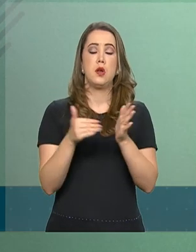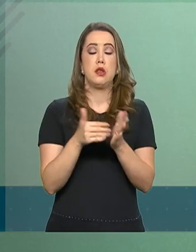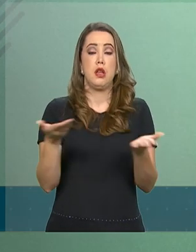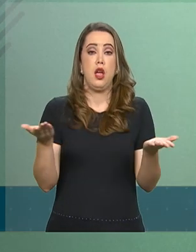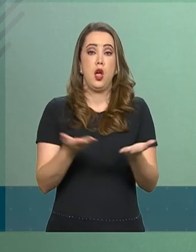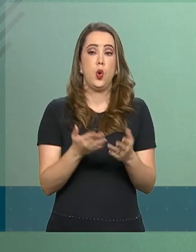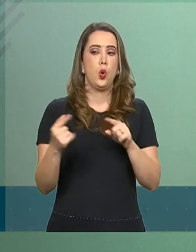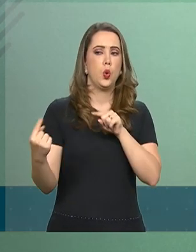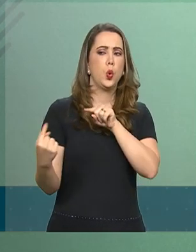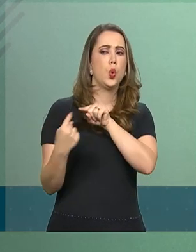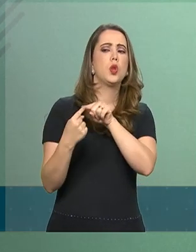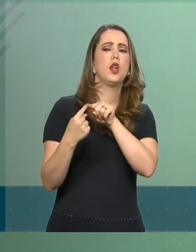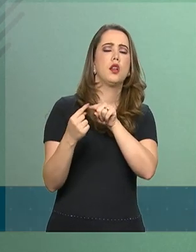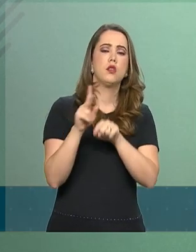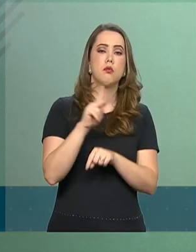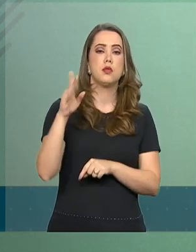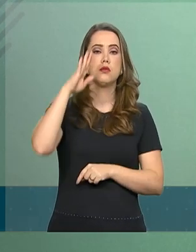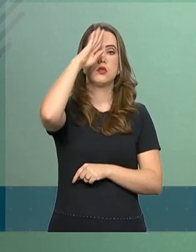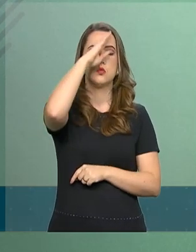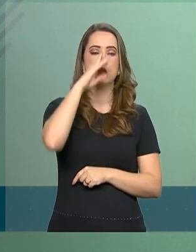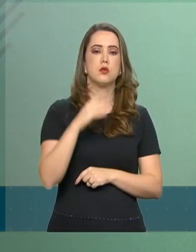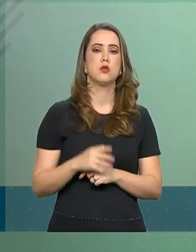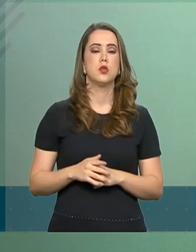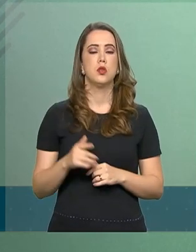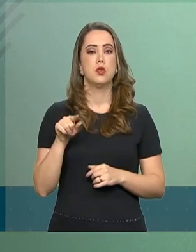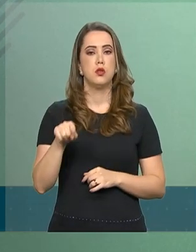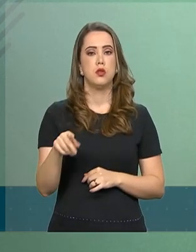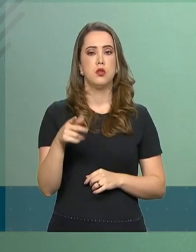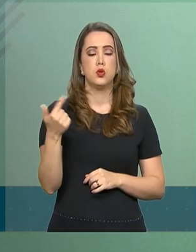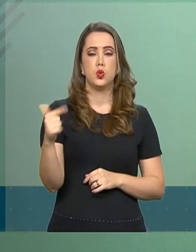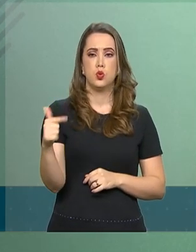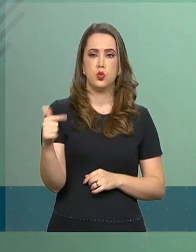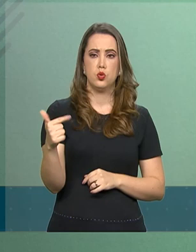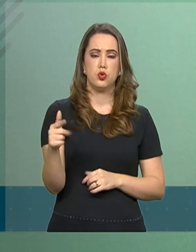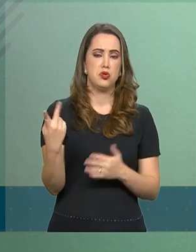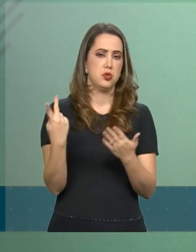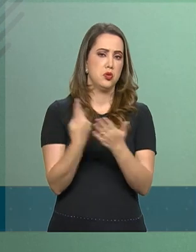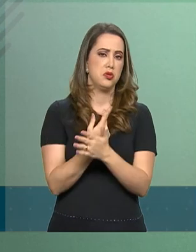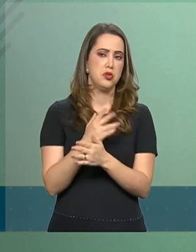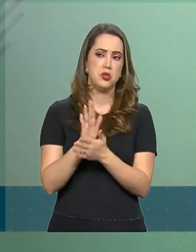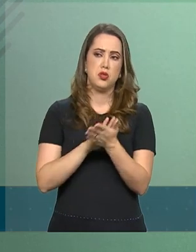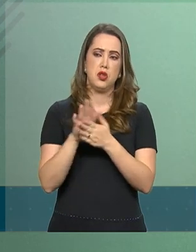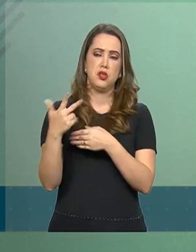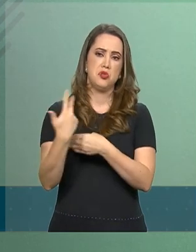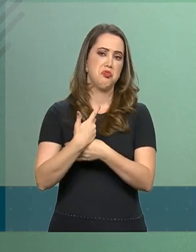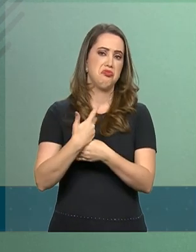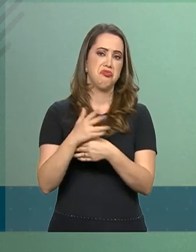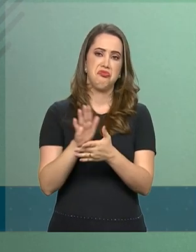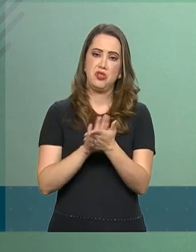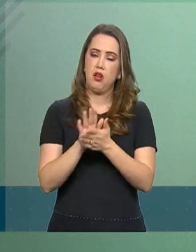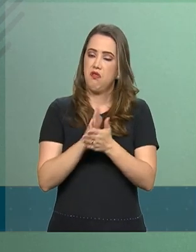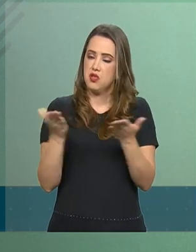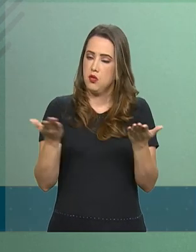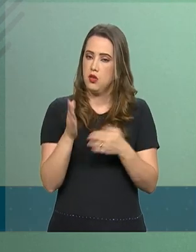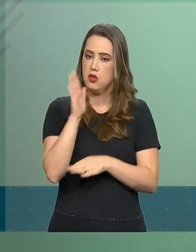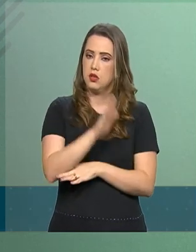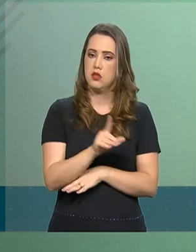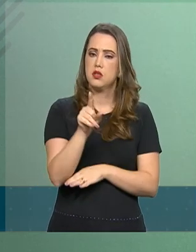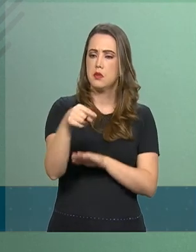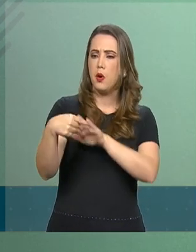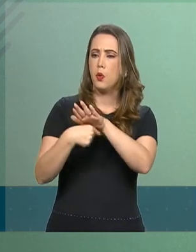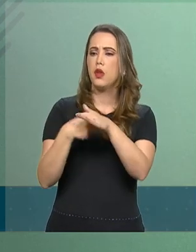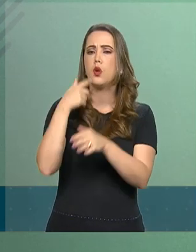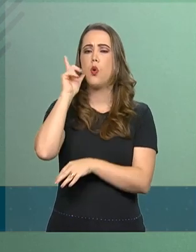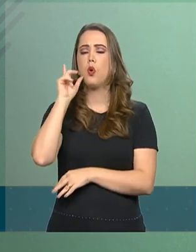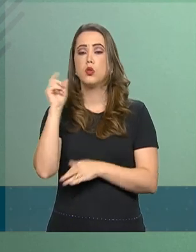este último contato que eu tive com o senhor presidente ele ainda não havia realizado esta gravação vocês nos perguntaram